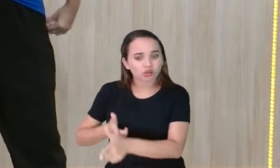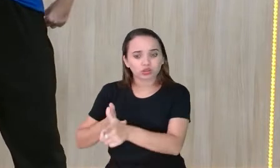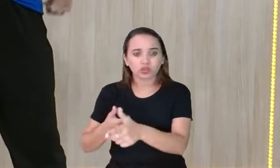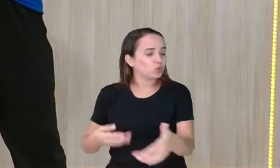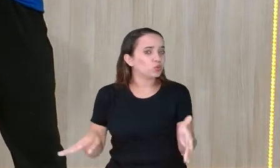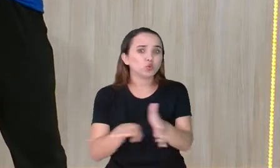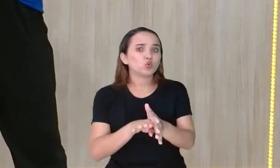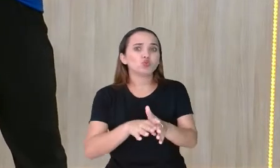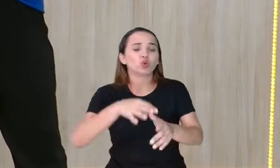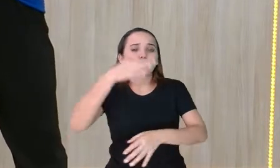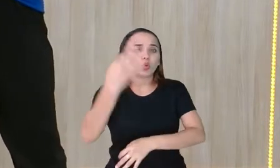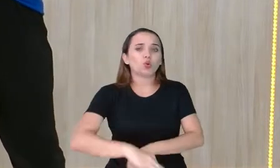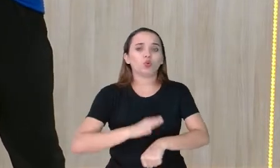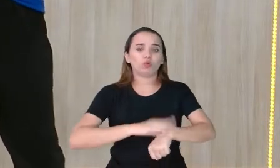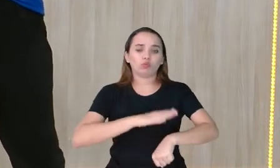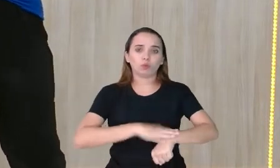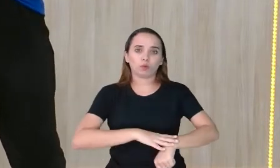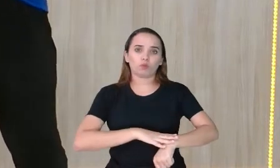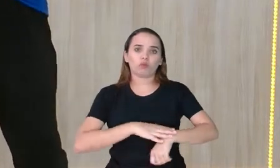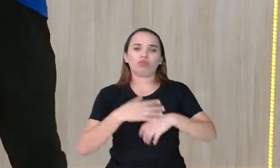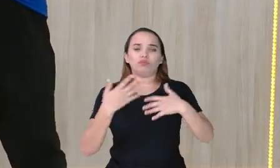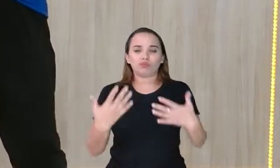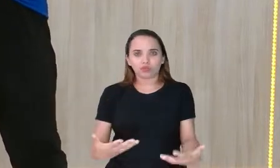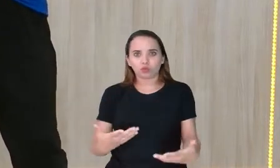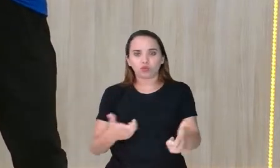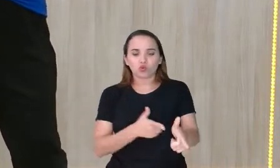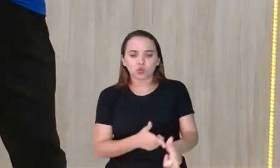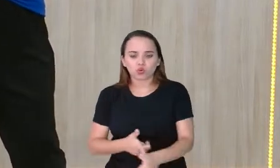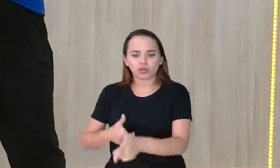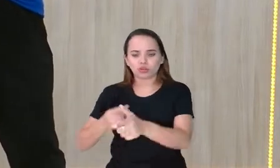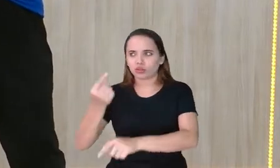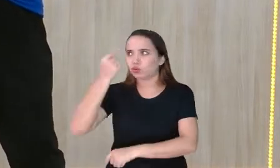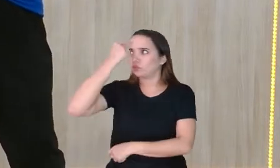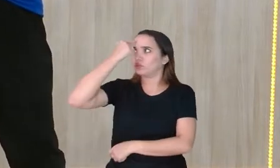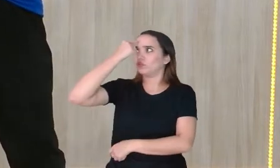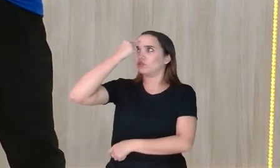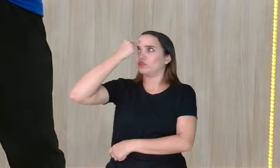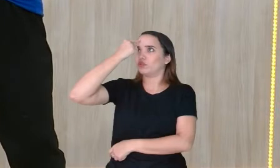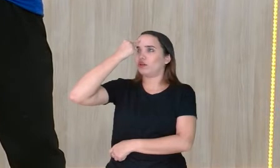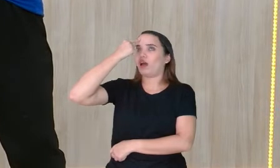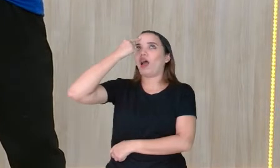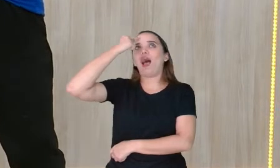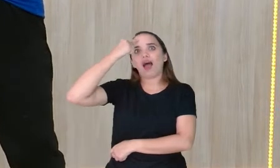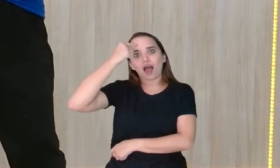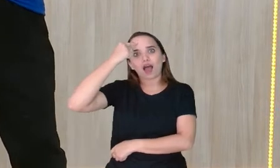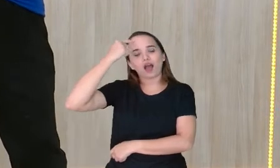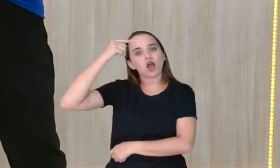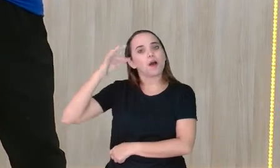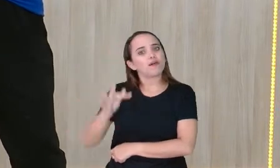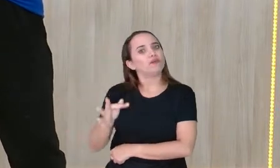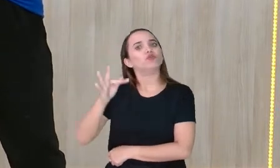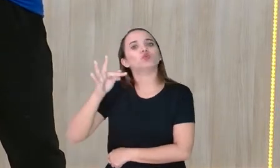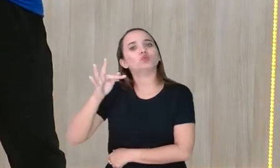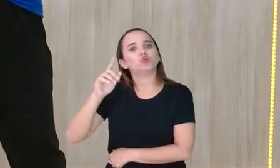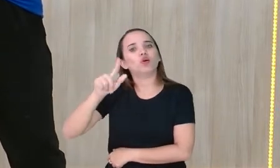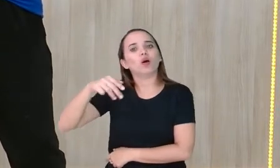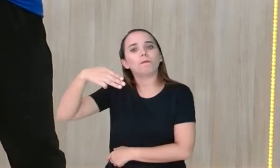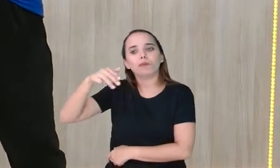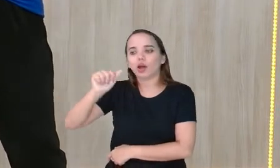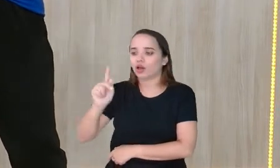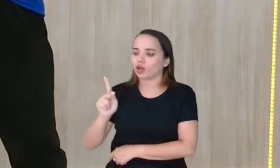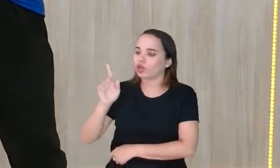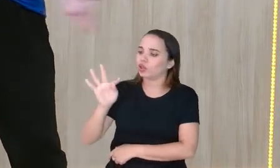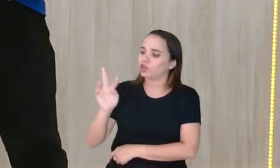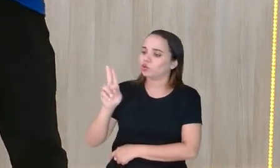lobo. E aí, o caçador, ao invés de culpar-se, ele pensa, Maktub. Foi como deveria ter sido.